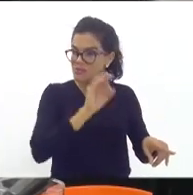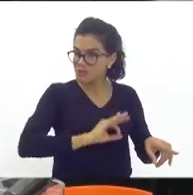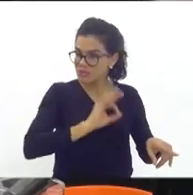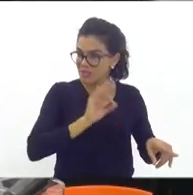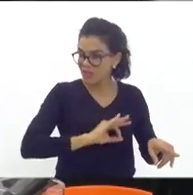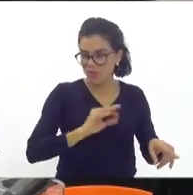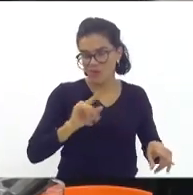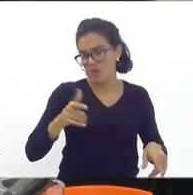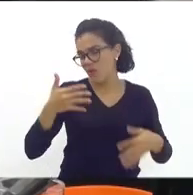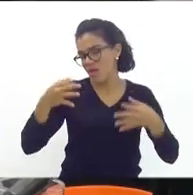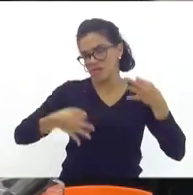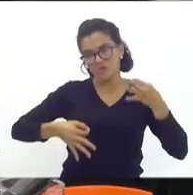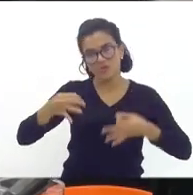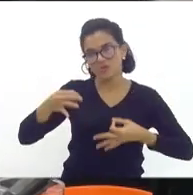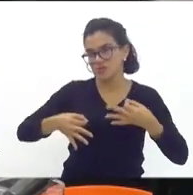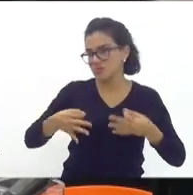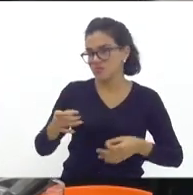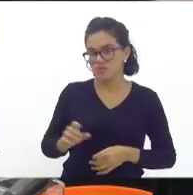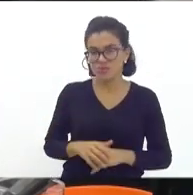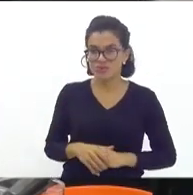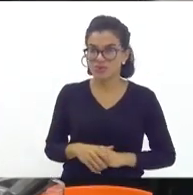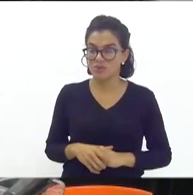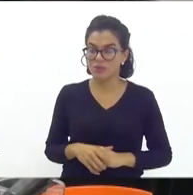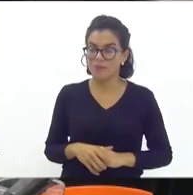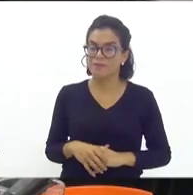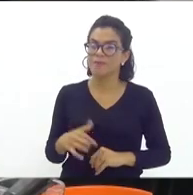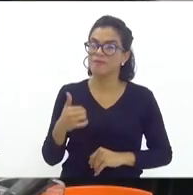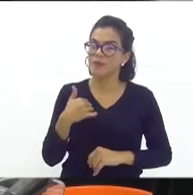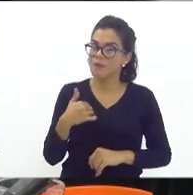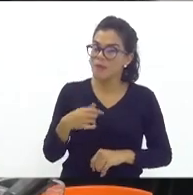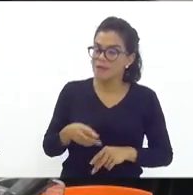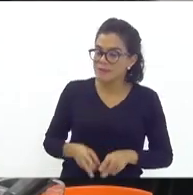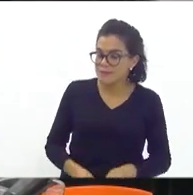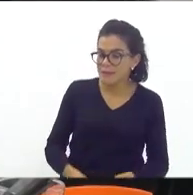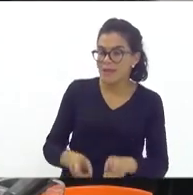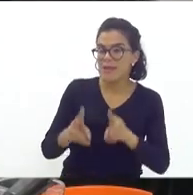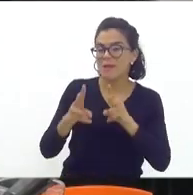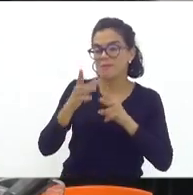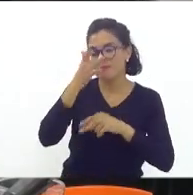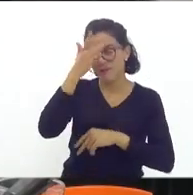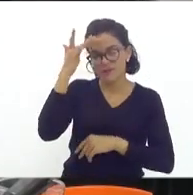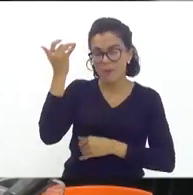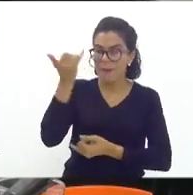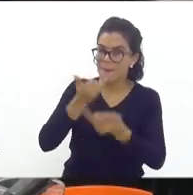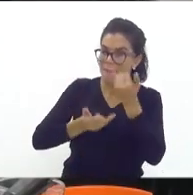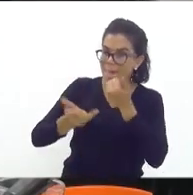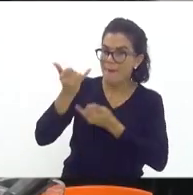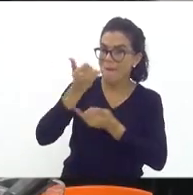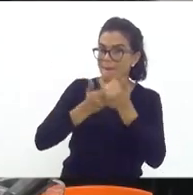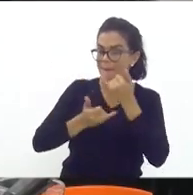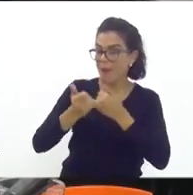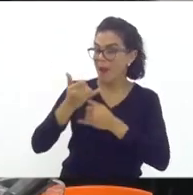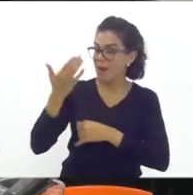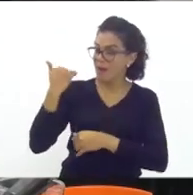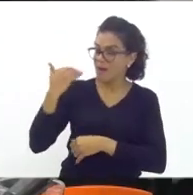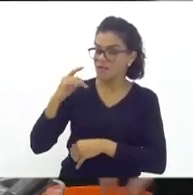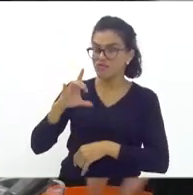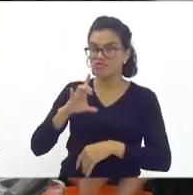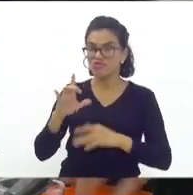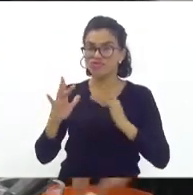nada e o que eu escuto falar que existia alguma espécie de contato